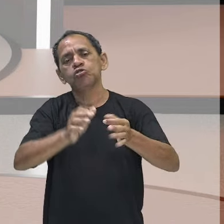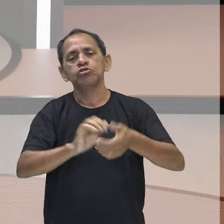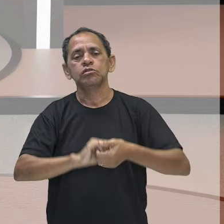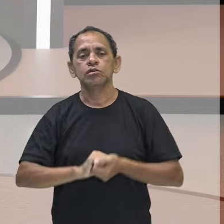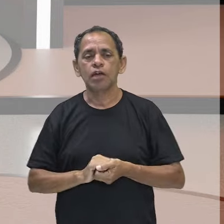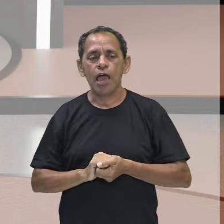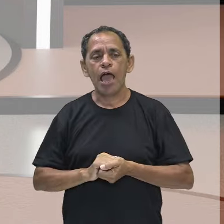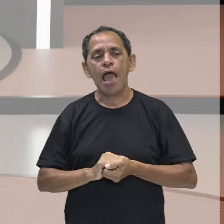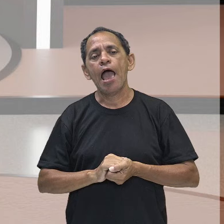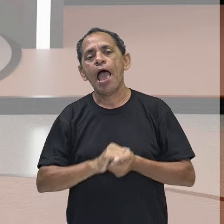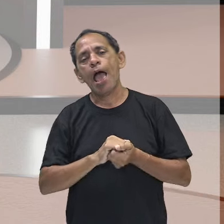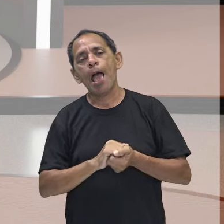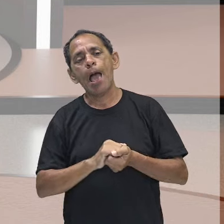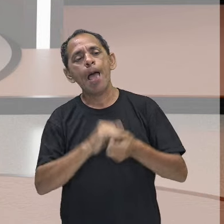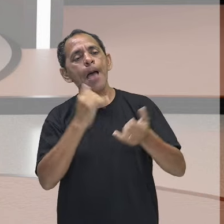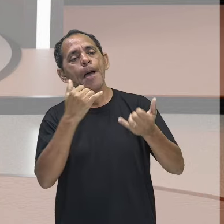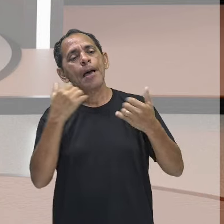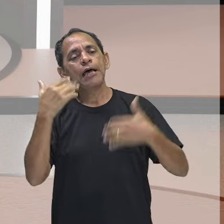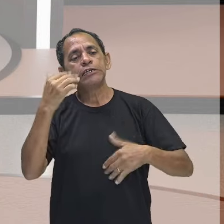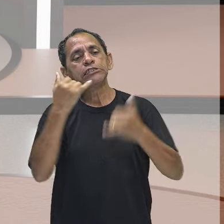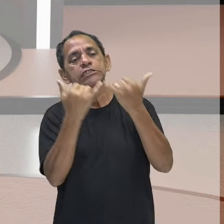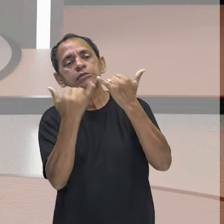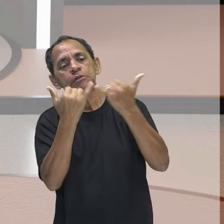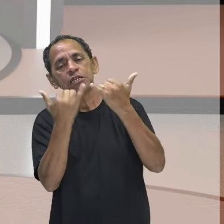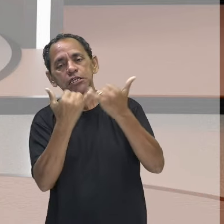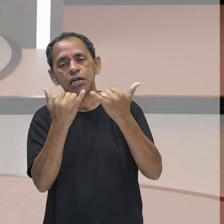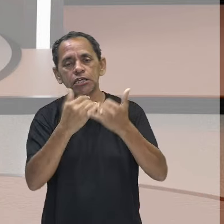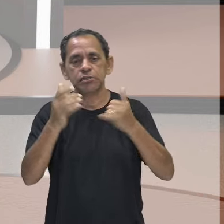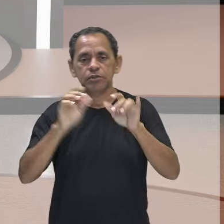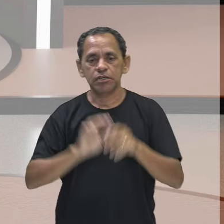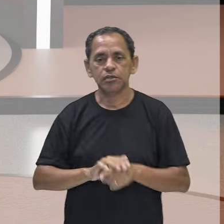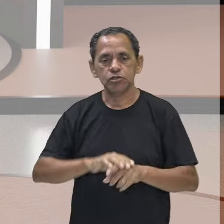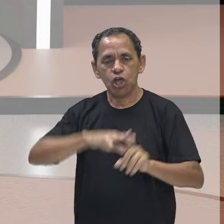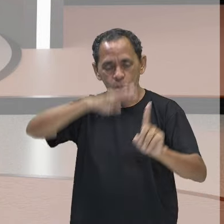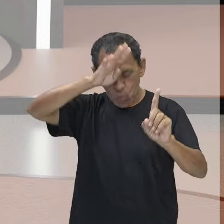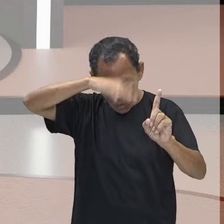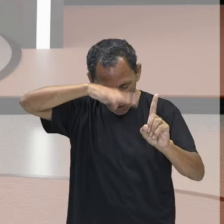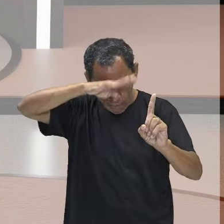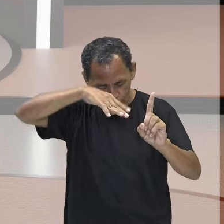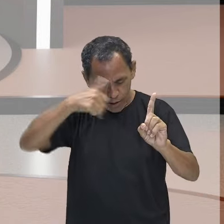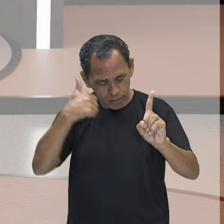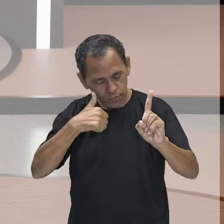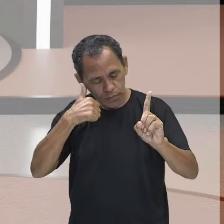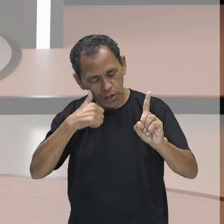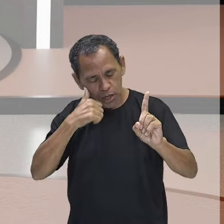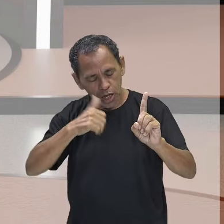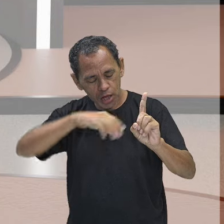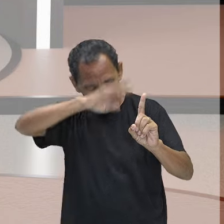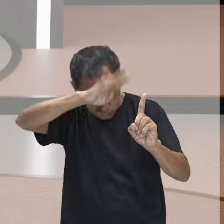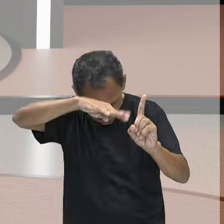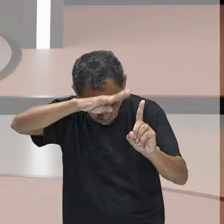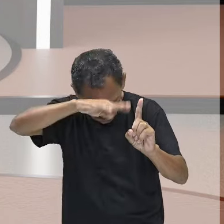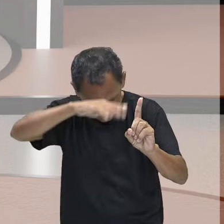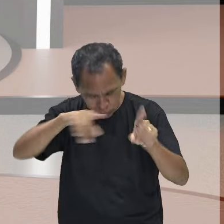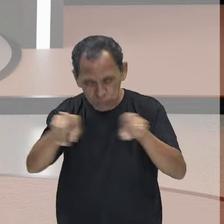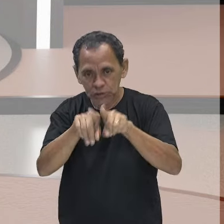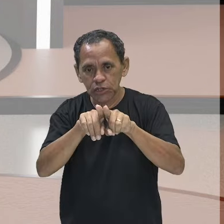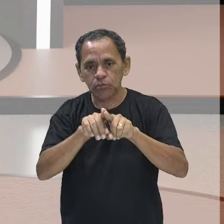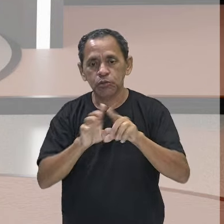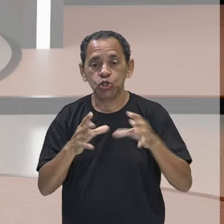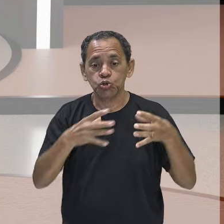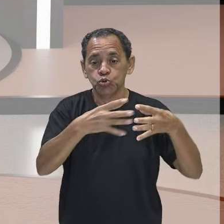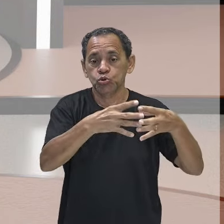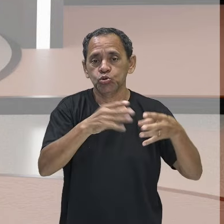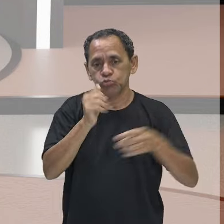Ela é considerada uma das deusas também mais cultuadas do panteão romano, e tem a sua